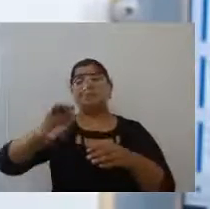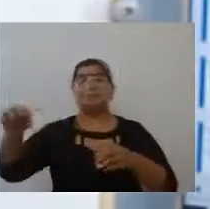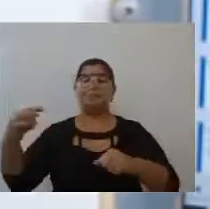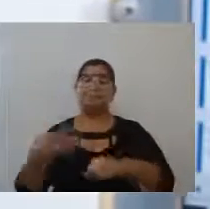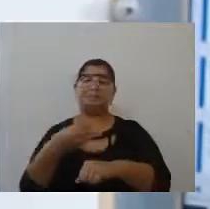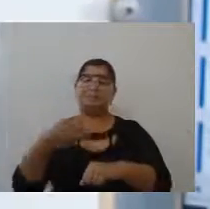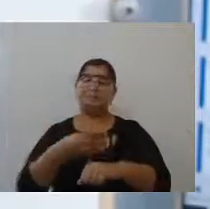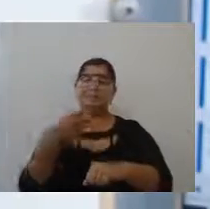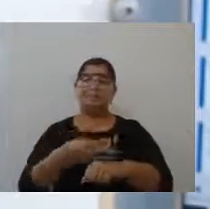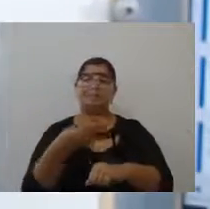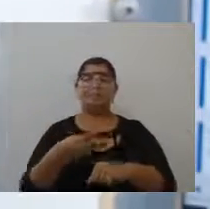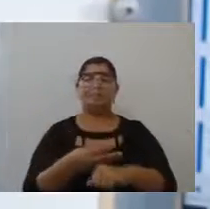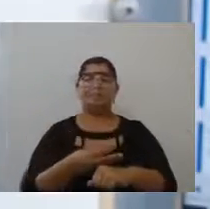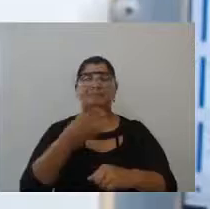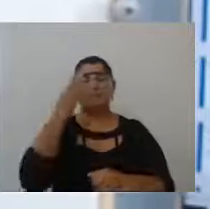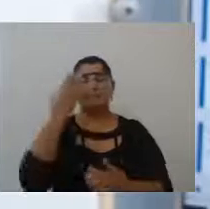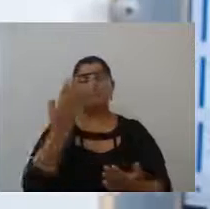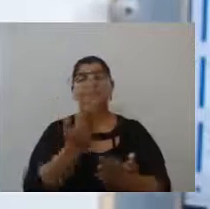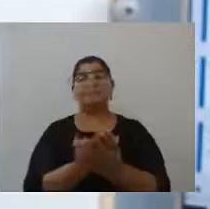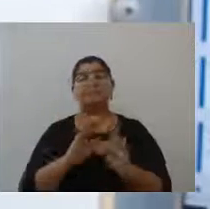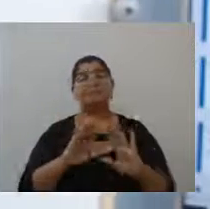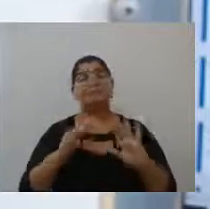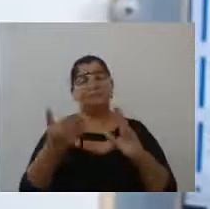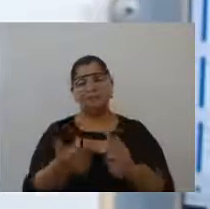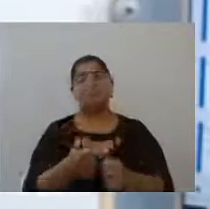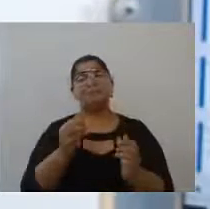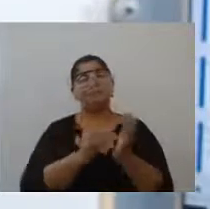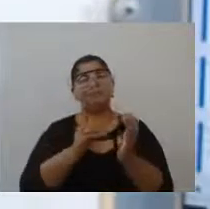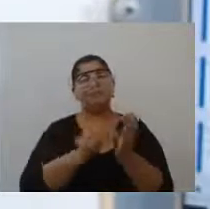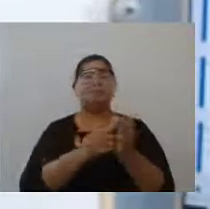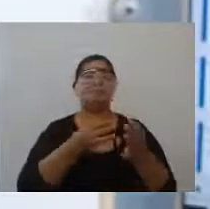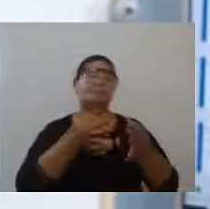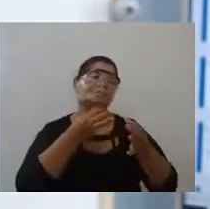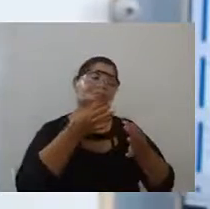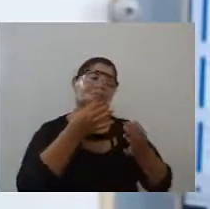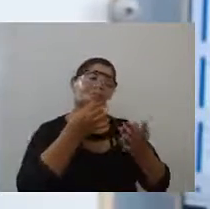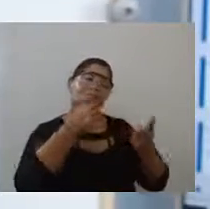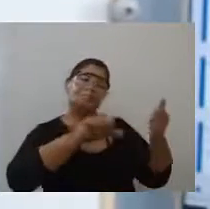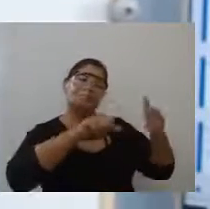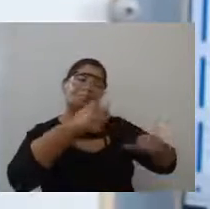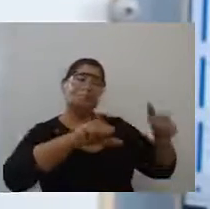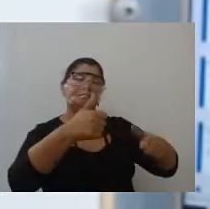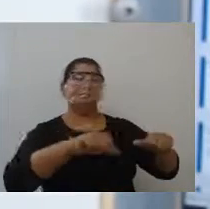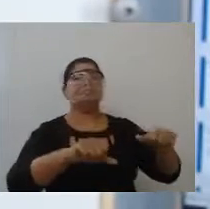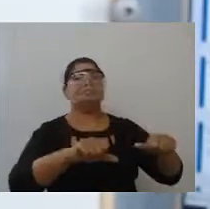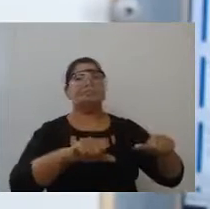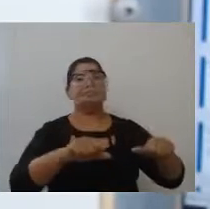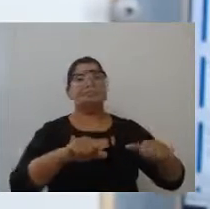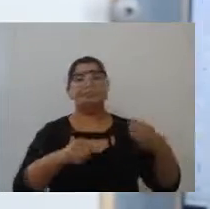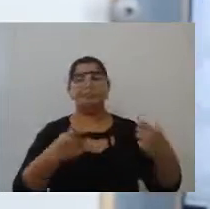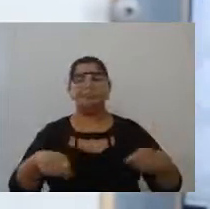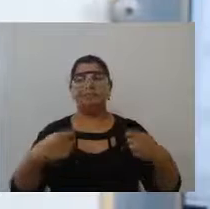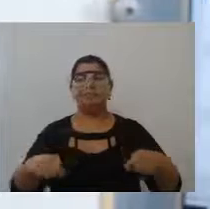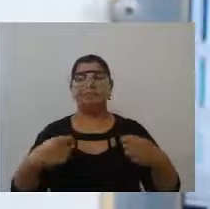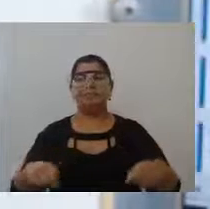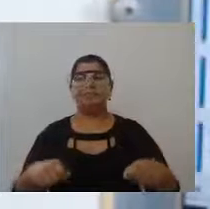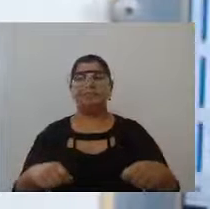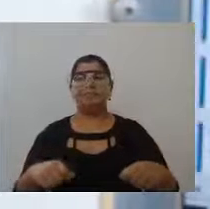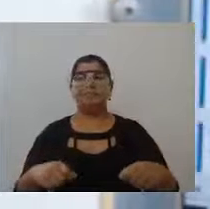interessante. Acreditou em tudo em primeiro momento. Esse é um dos motivos.